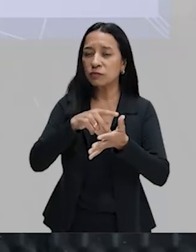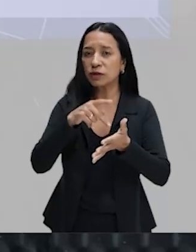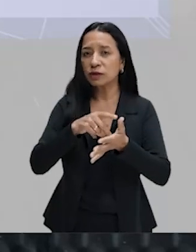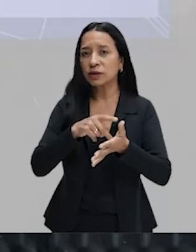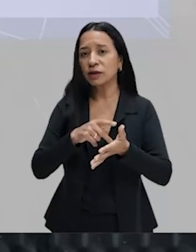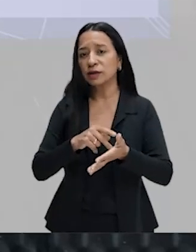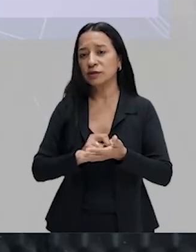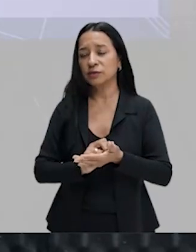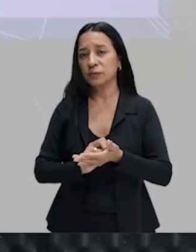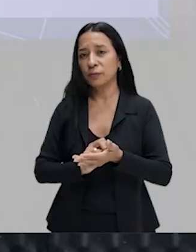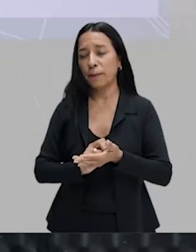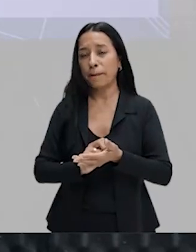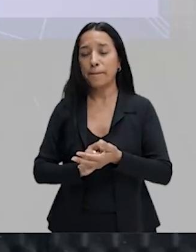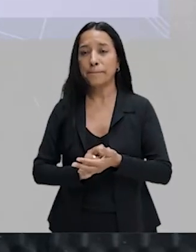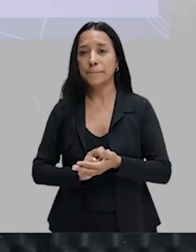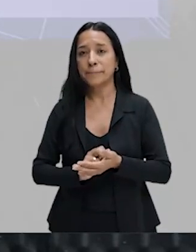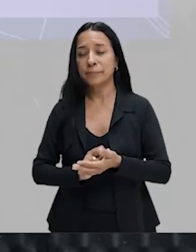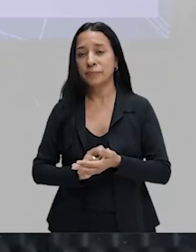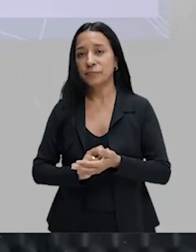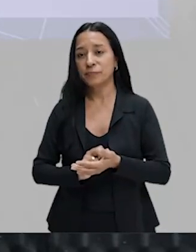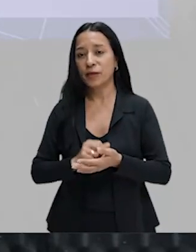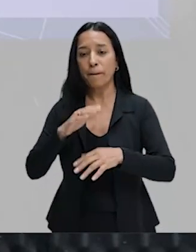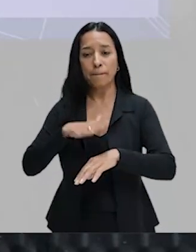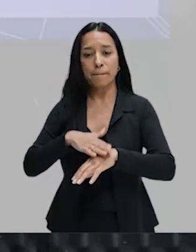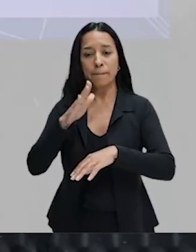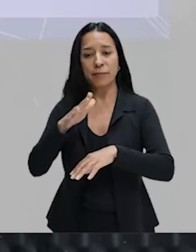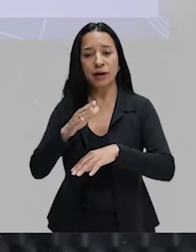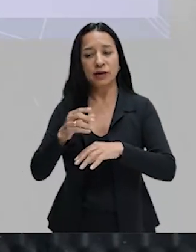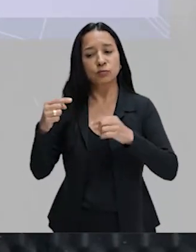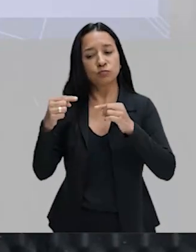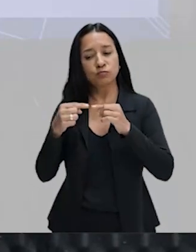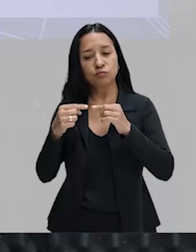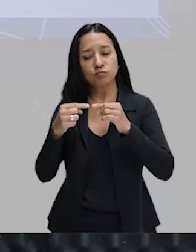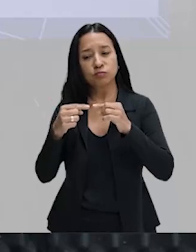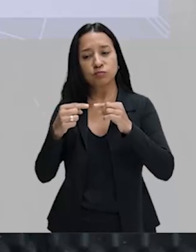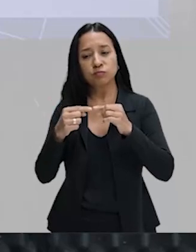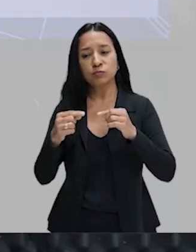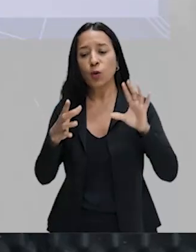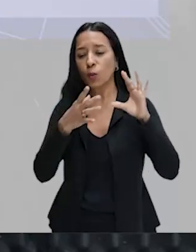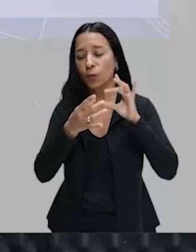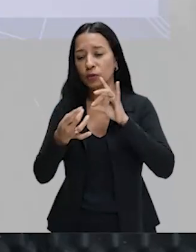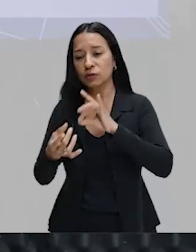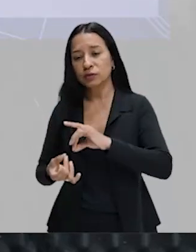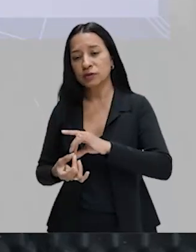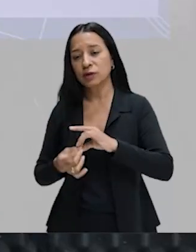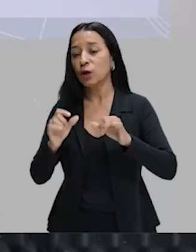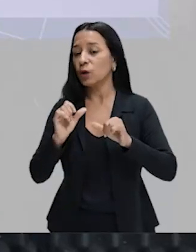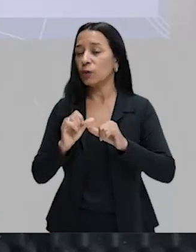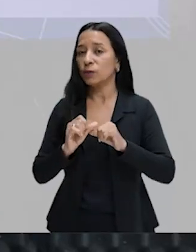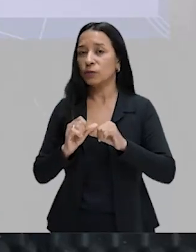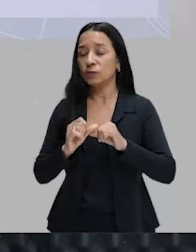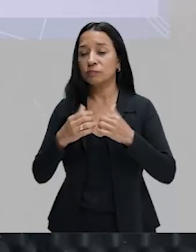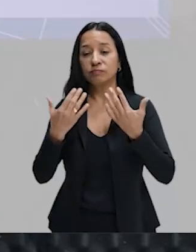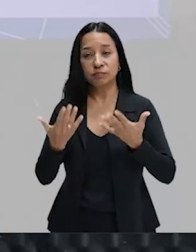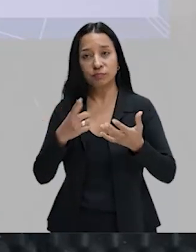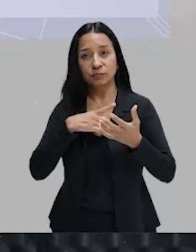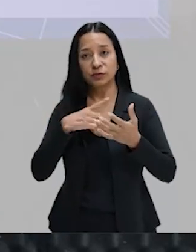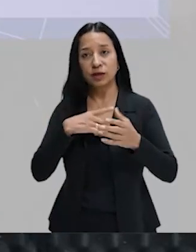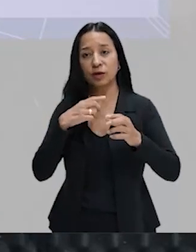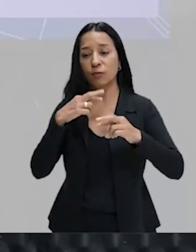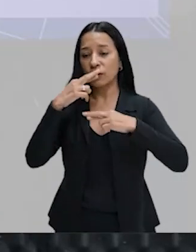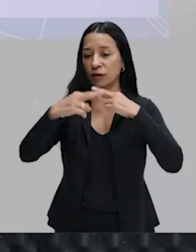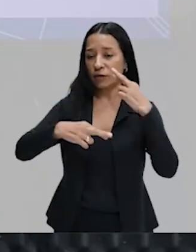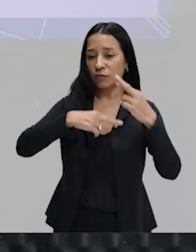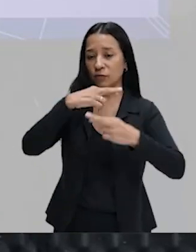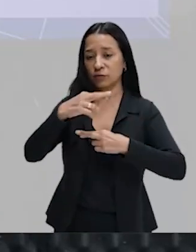se trata a realidade de forma mais antenada. Então, claro que toda vez que há uma revolução tecnológica,